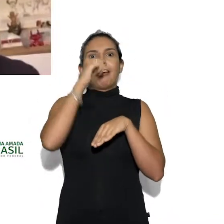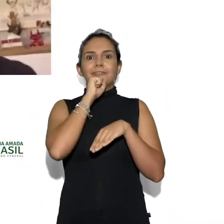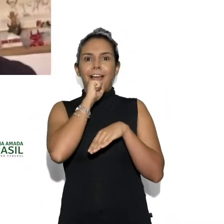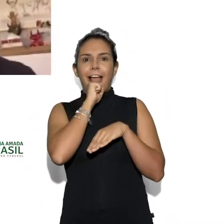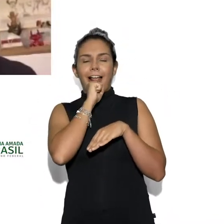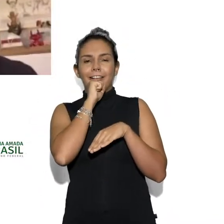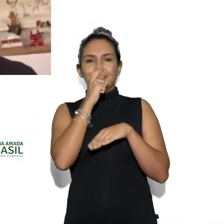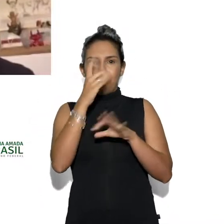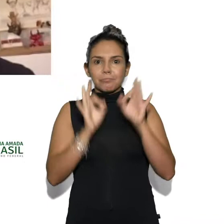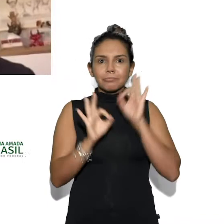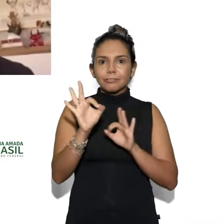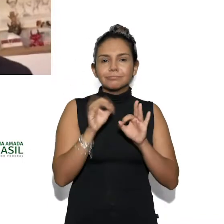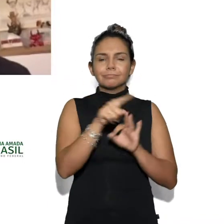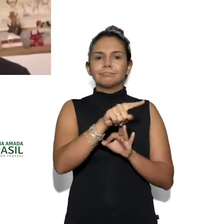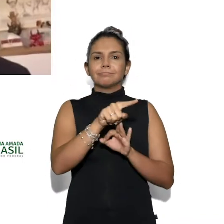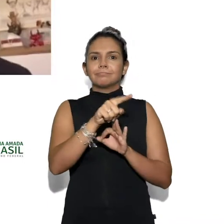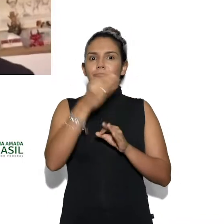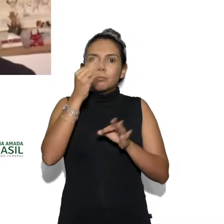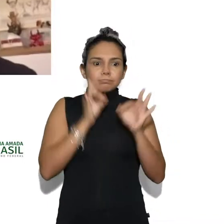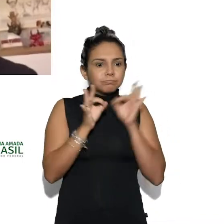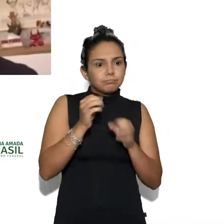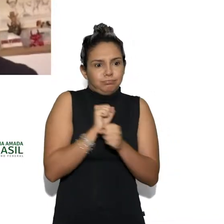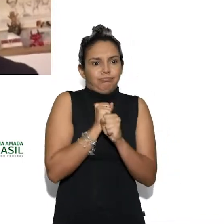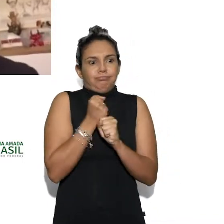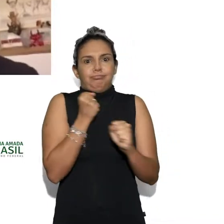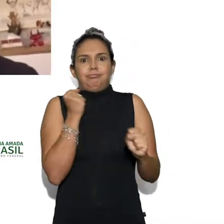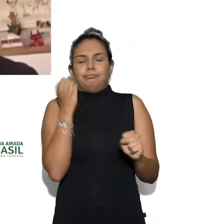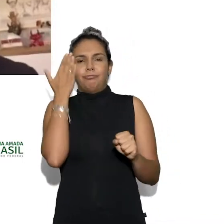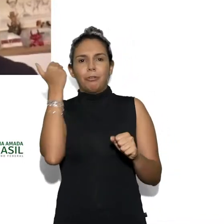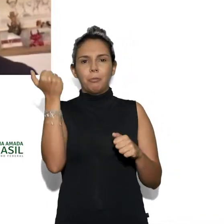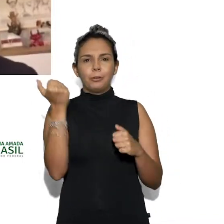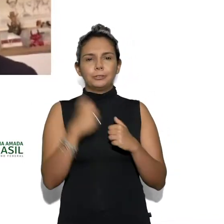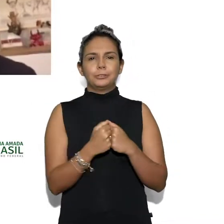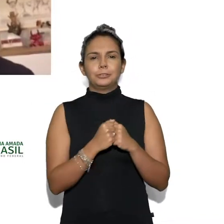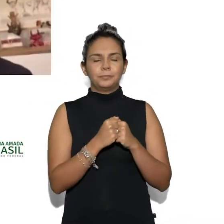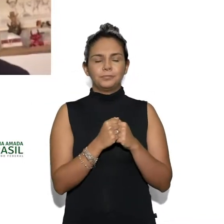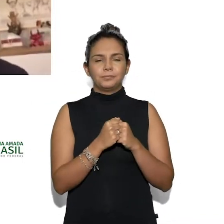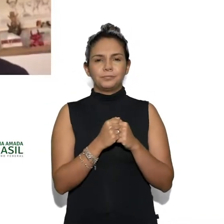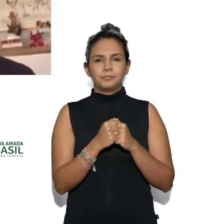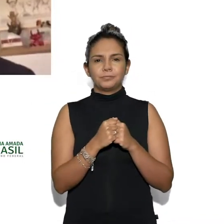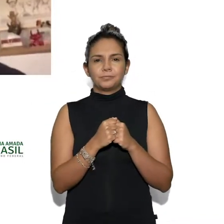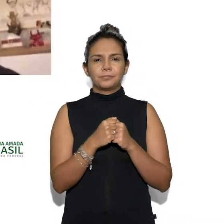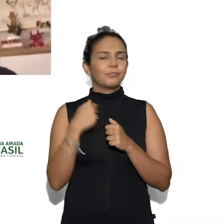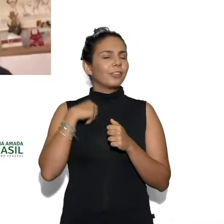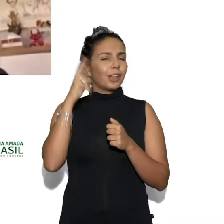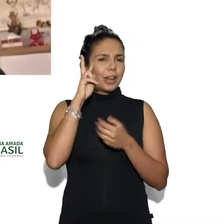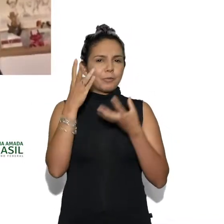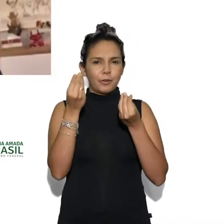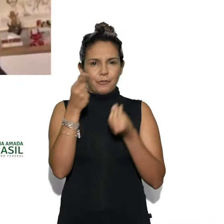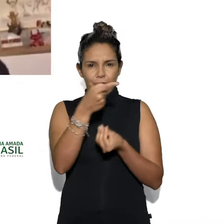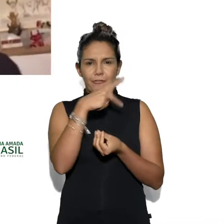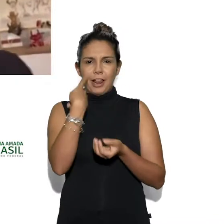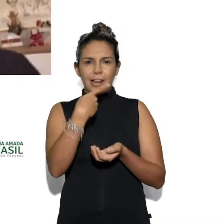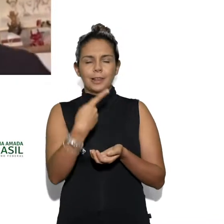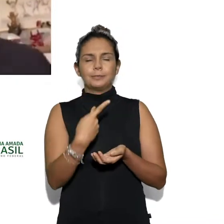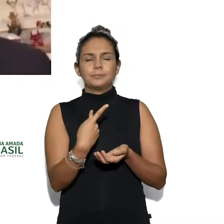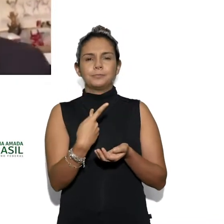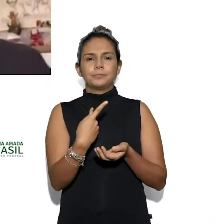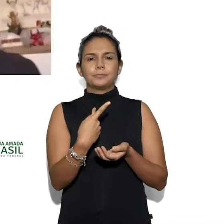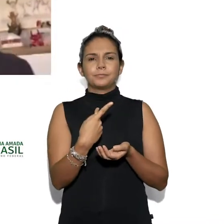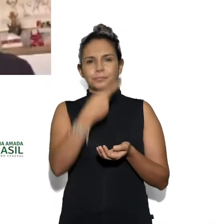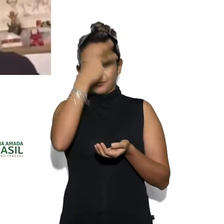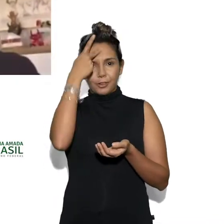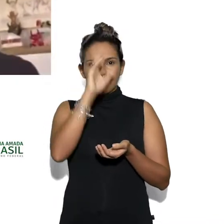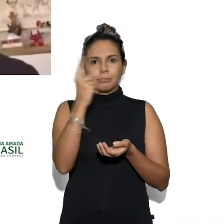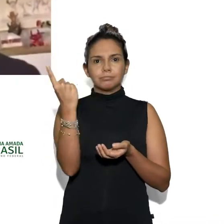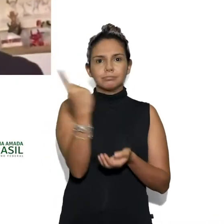brancas decorada por diversos quadros. Ô, Walter, você não sabe... Sabe que eu lembro muito quando você fala de gente que